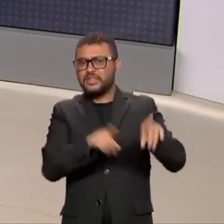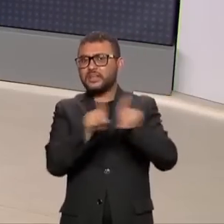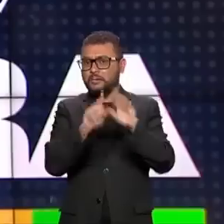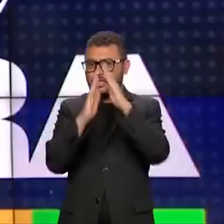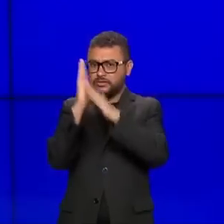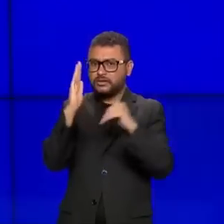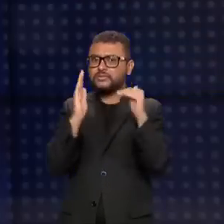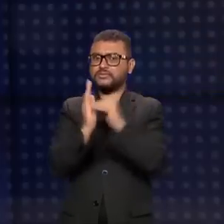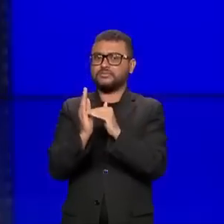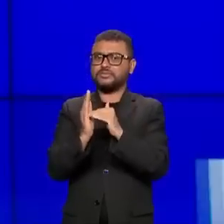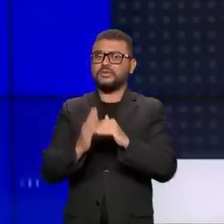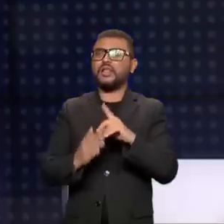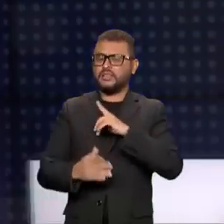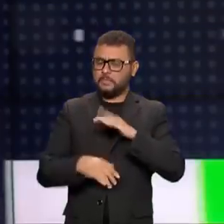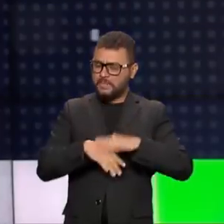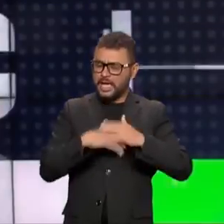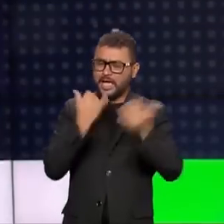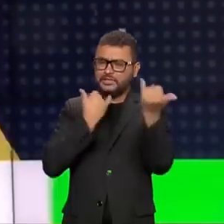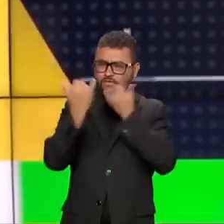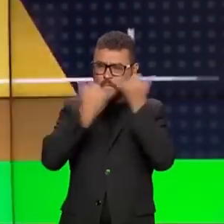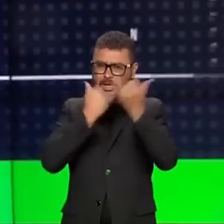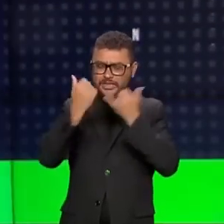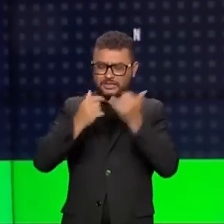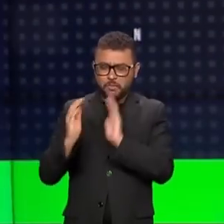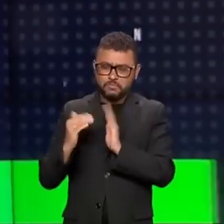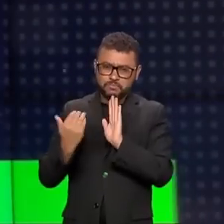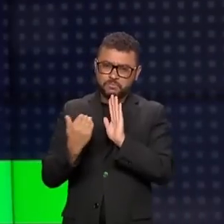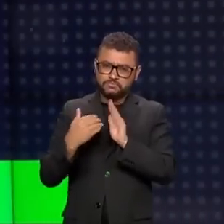Zelândia. Mais informações ao longo da